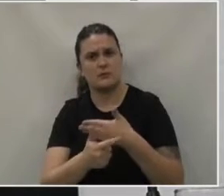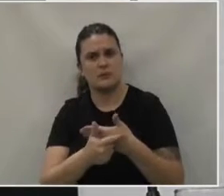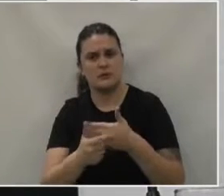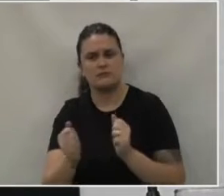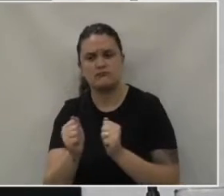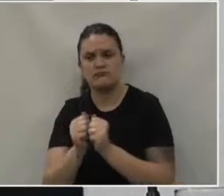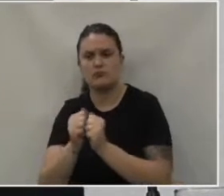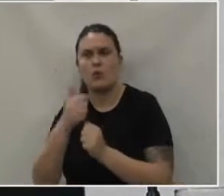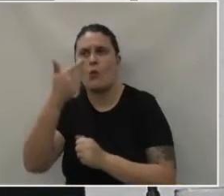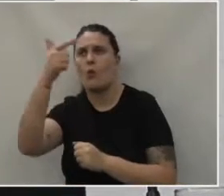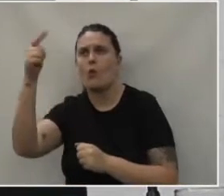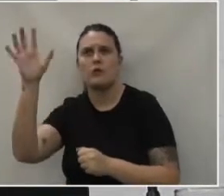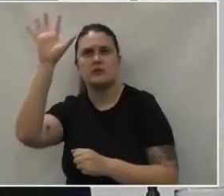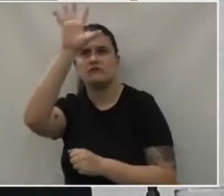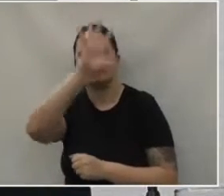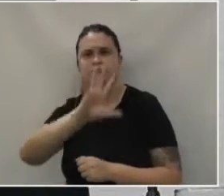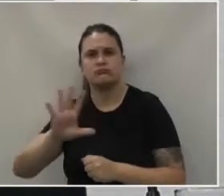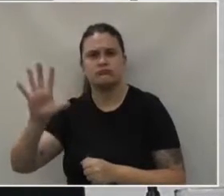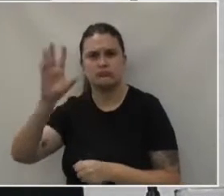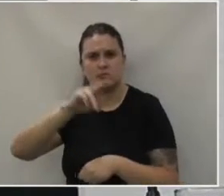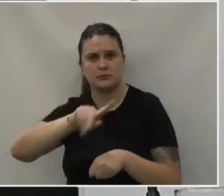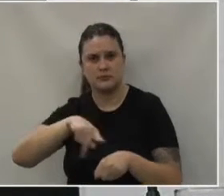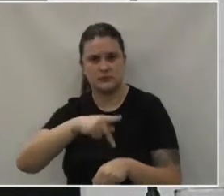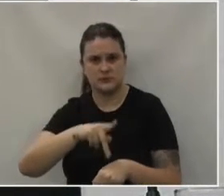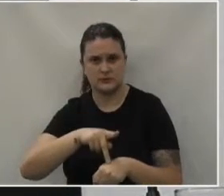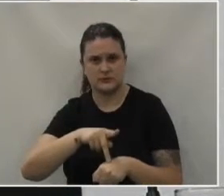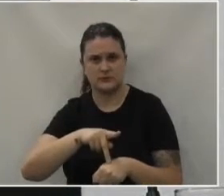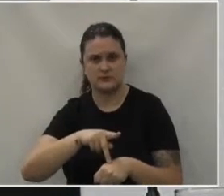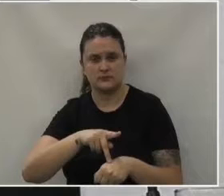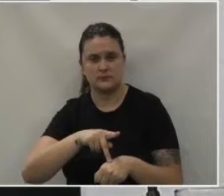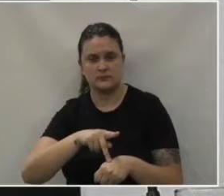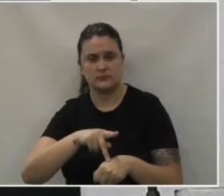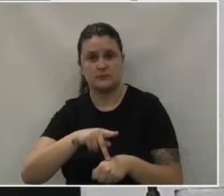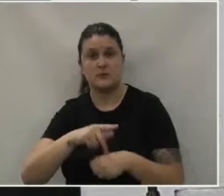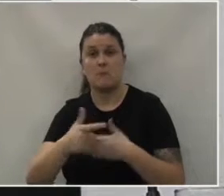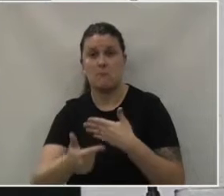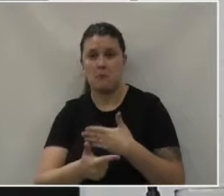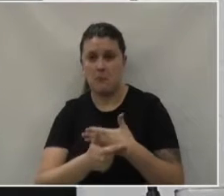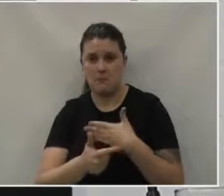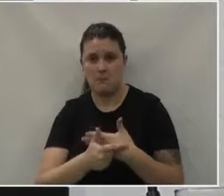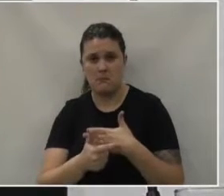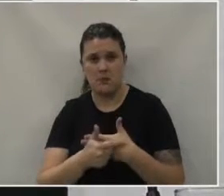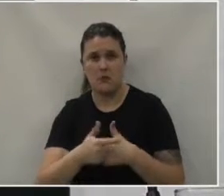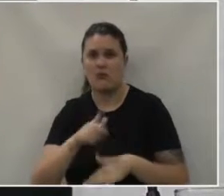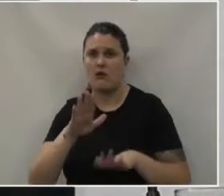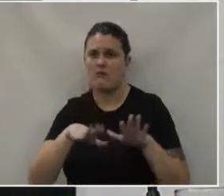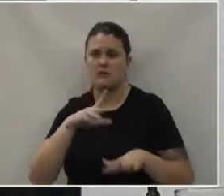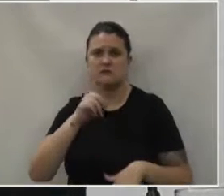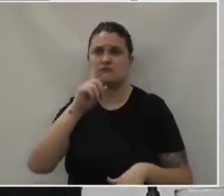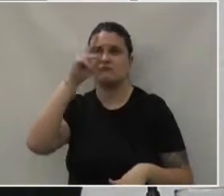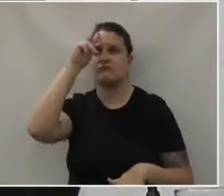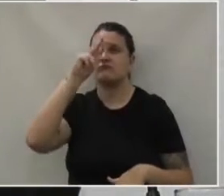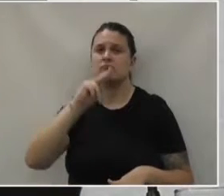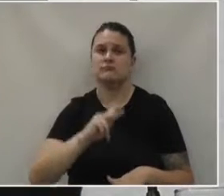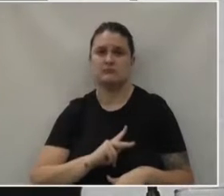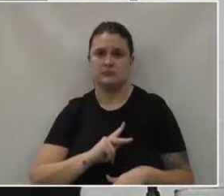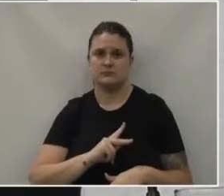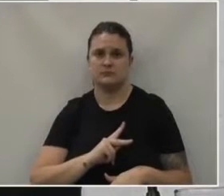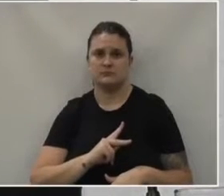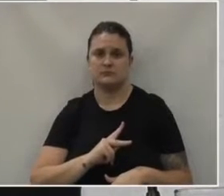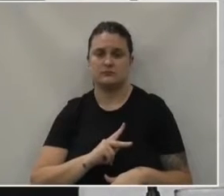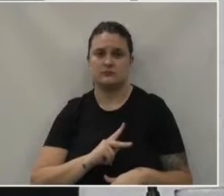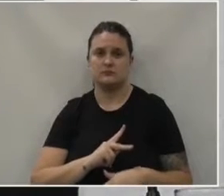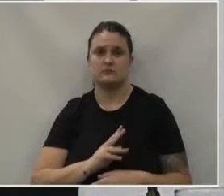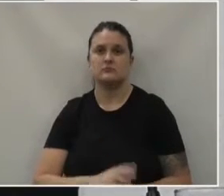de outras centenas de cidades do país. Papel esse muitas vezes não reconhecido em nossa estrutura